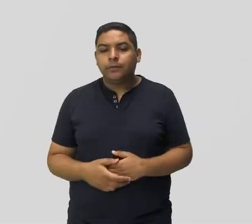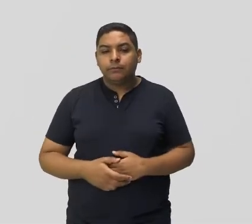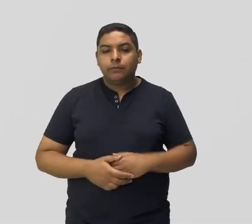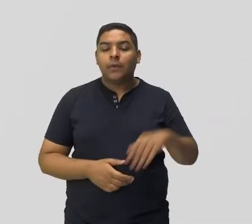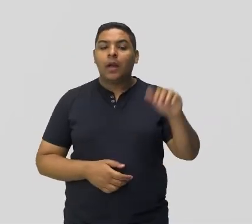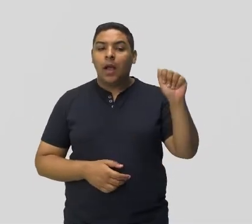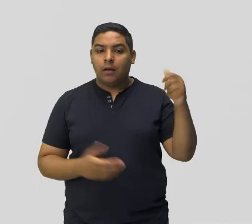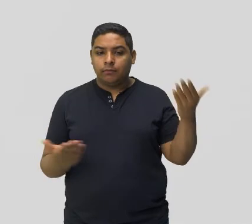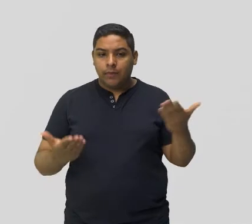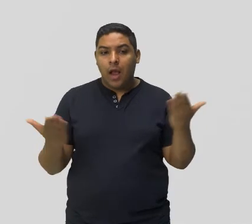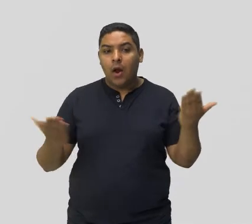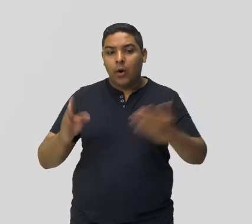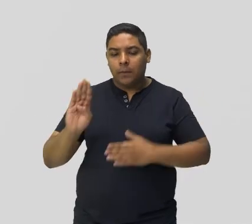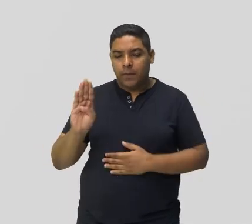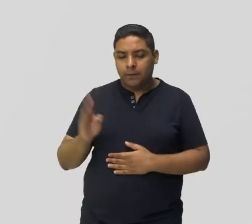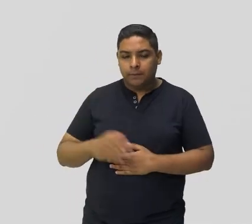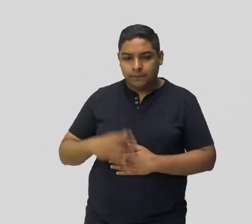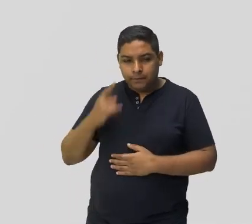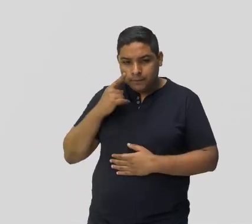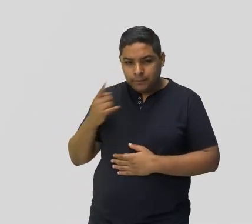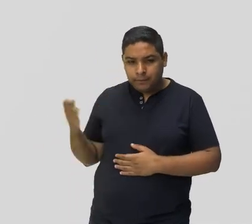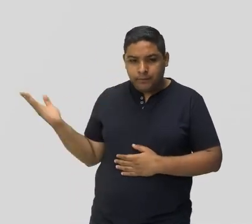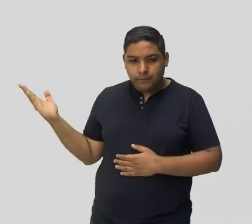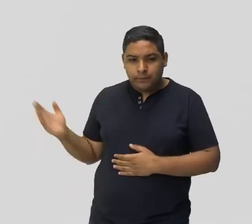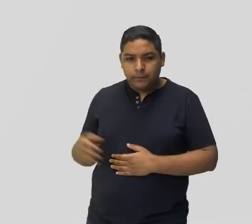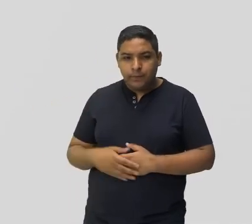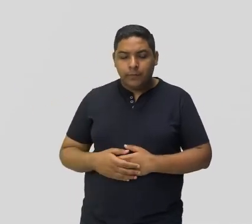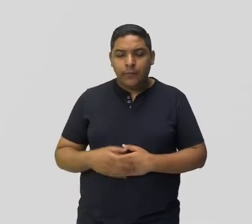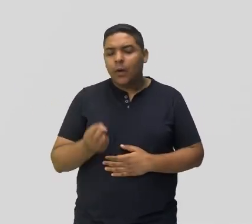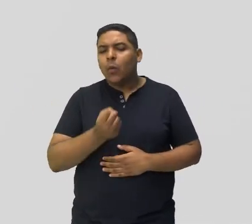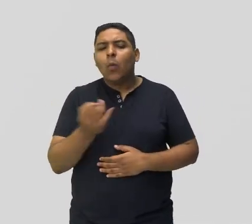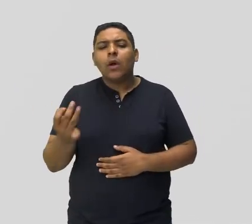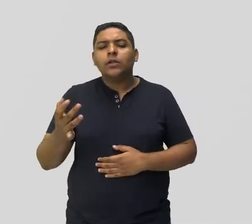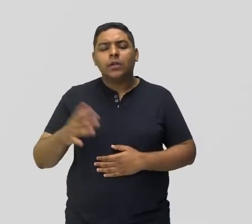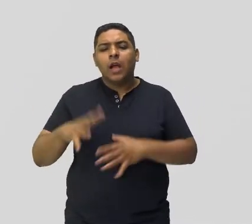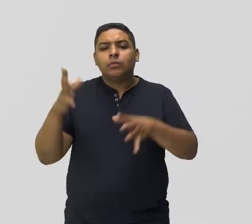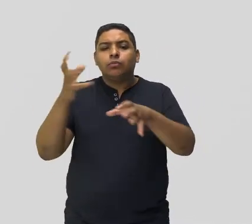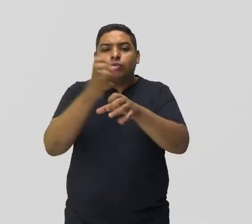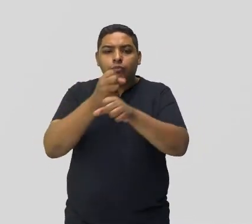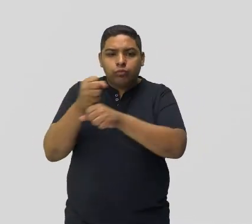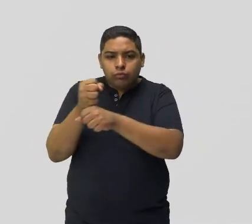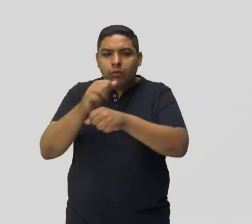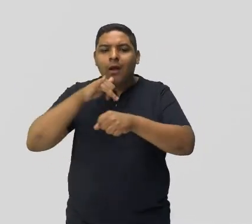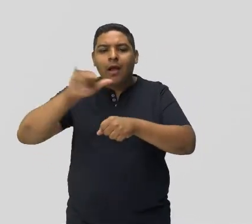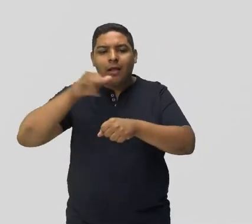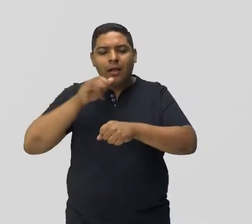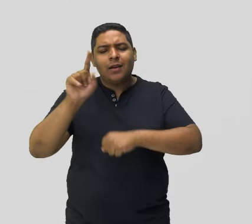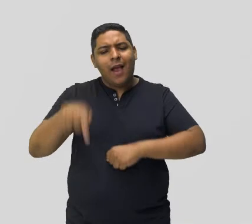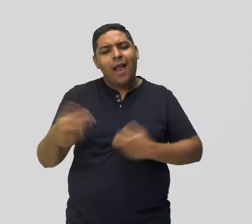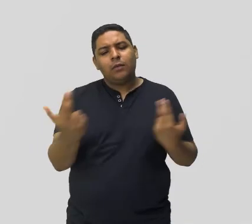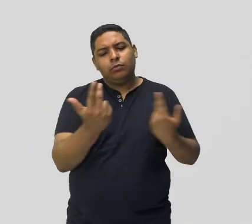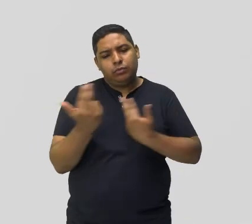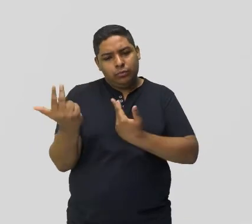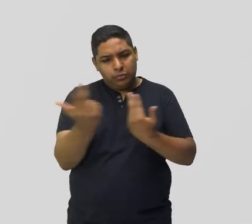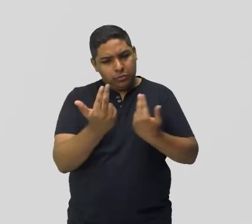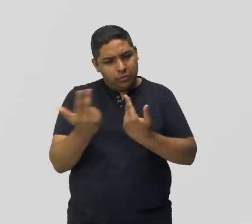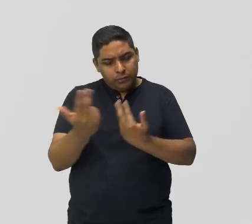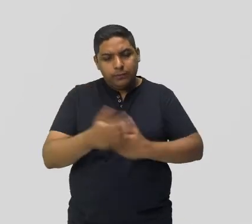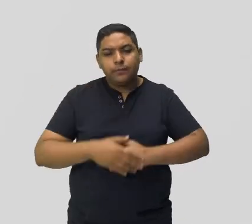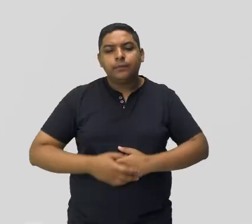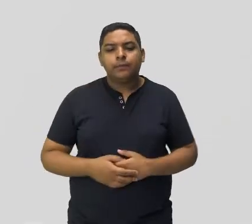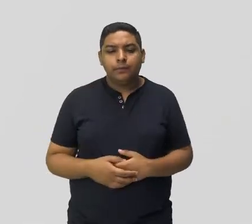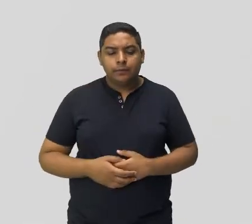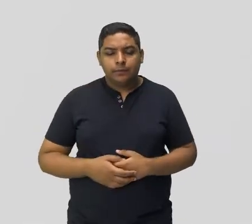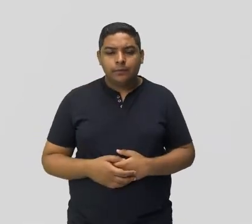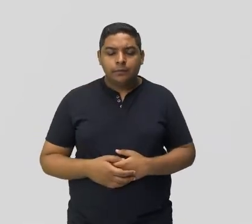Vamos para a letra B. Na letra B, ele quer a quantidade de carga elétrica. É a mesma para todo mundo, não é? Se é a mesma para todo mundo, eu